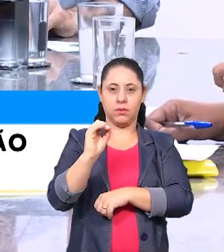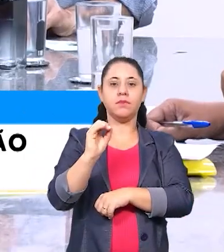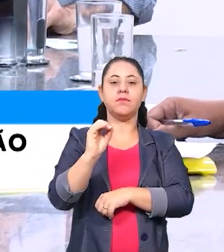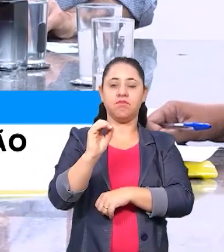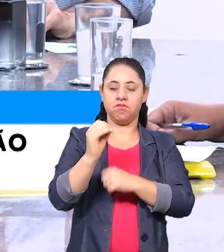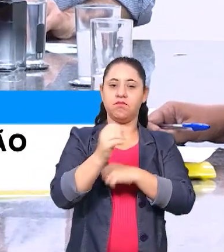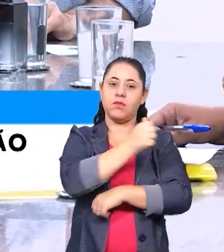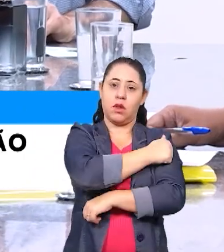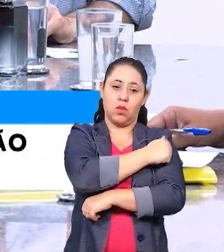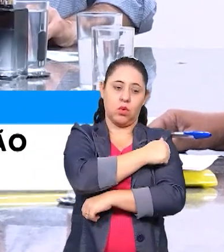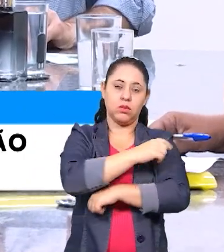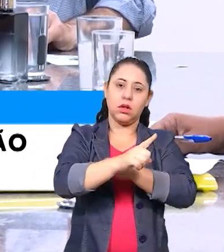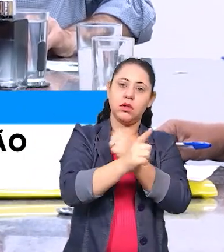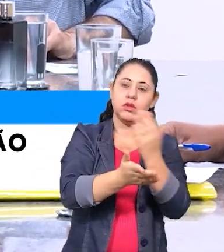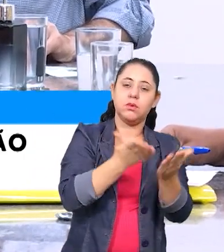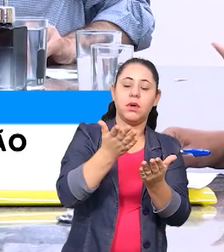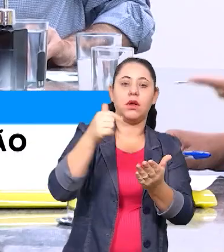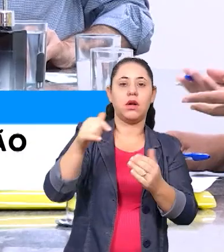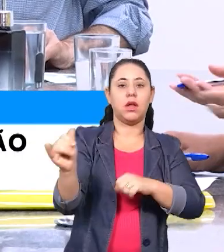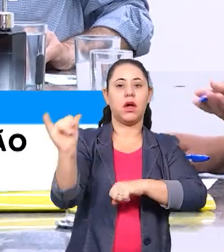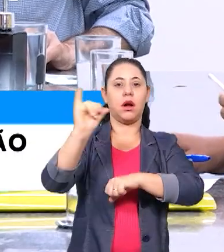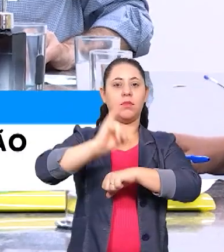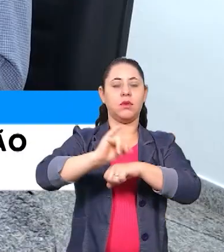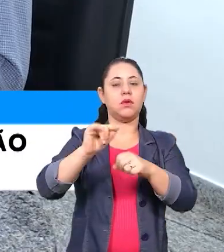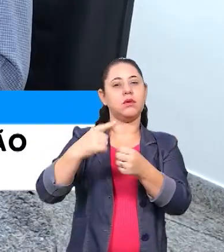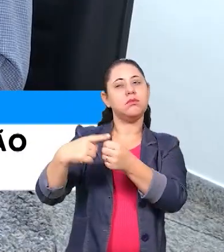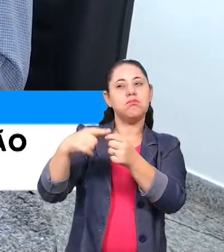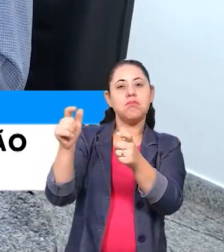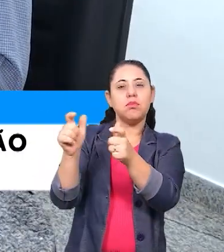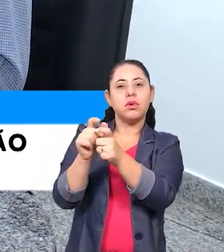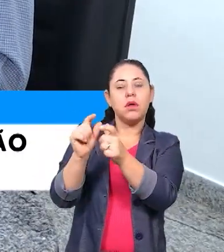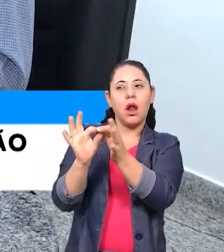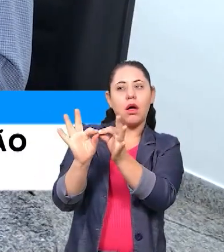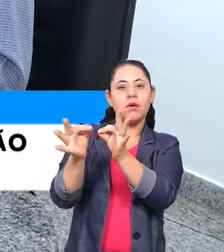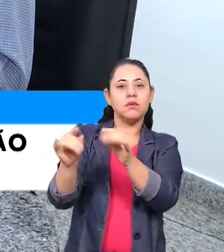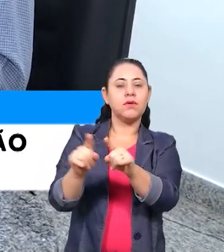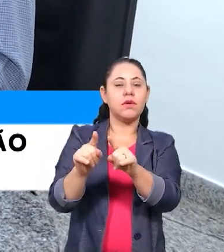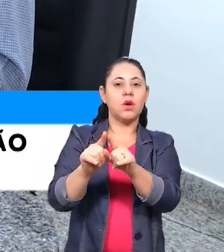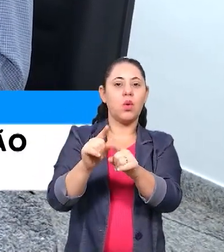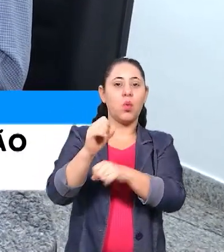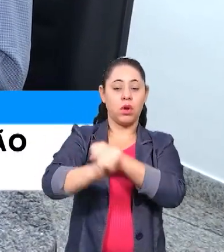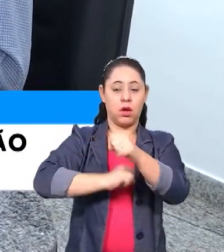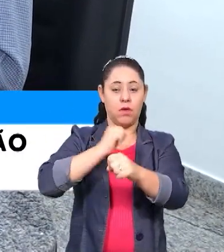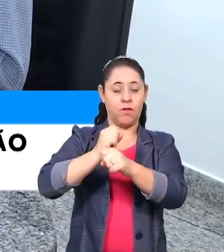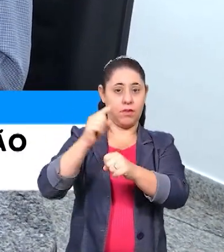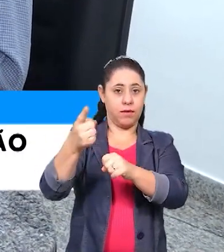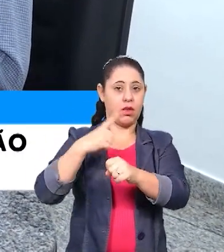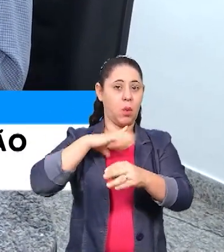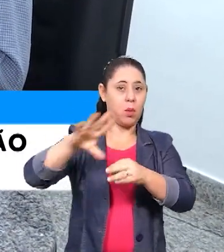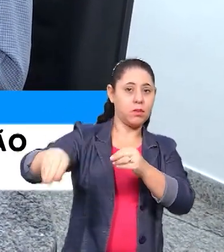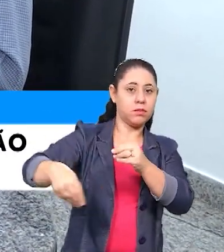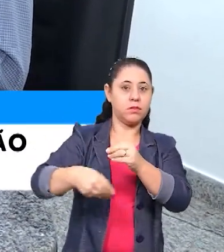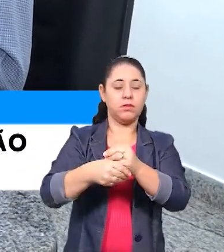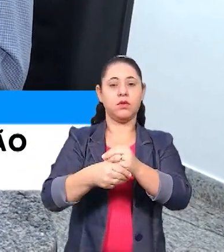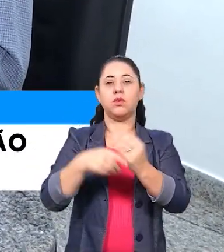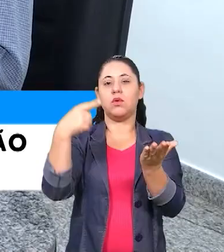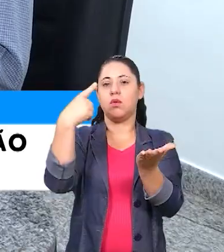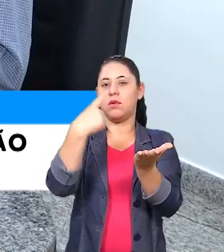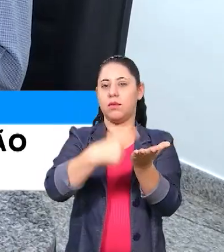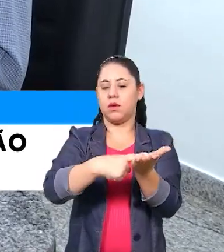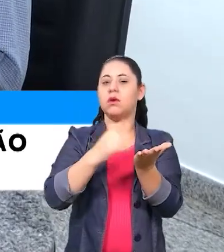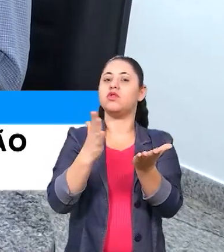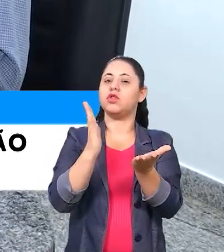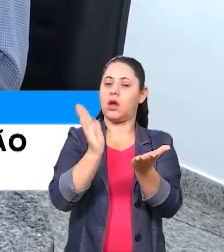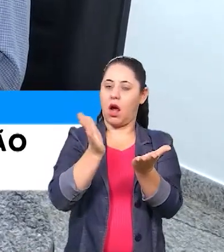alunos, com serviços na capital e no interior do estado. E nós vamos ter, para o ano que vem, uma emenda, combinei isso com o